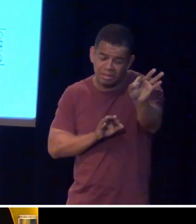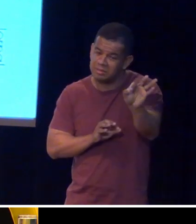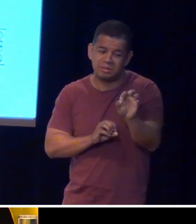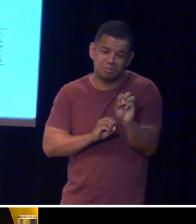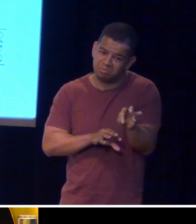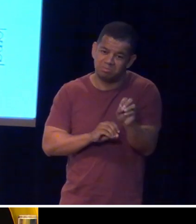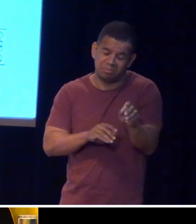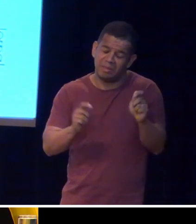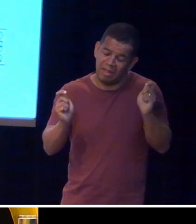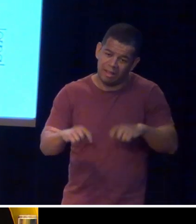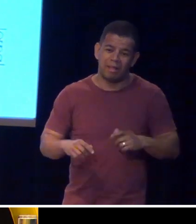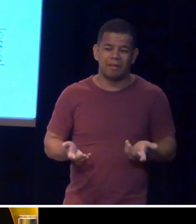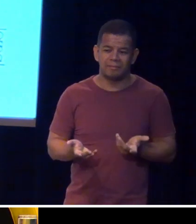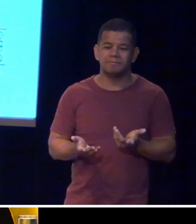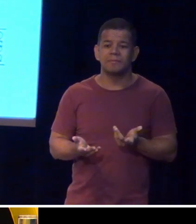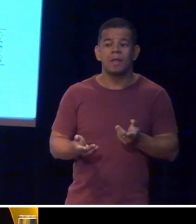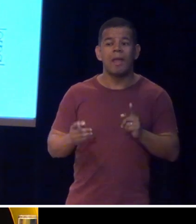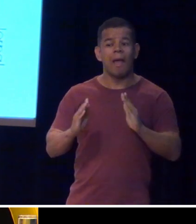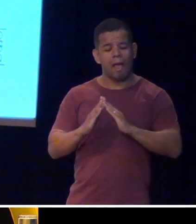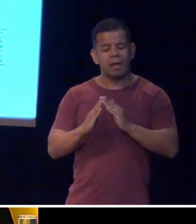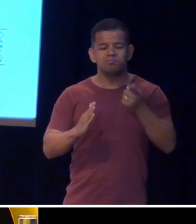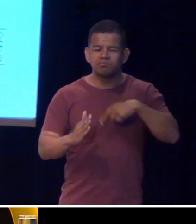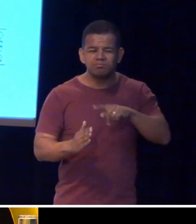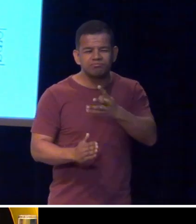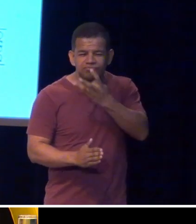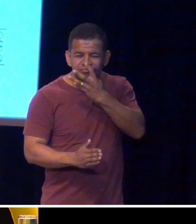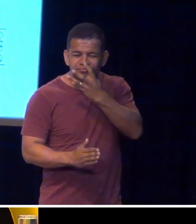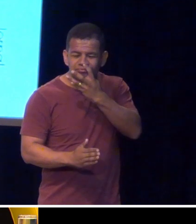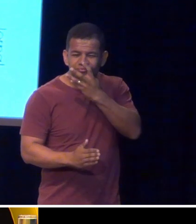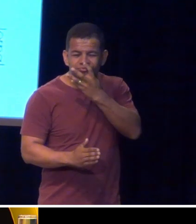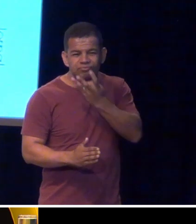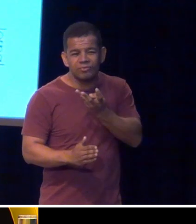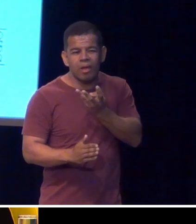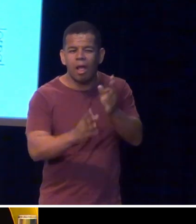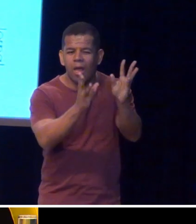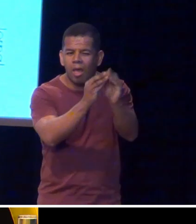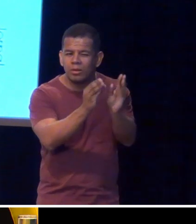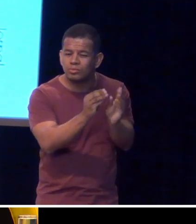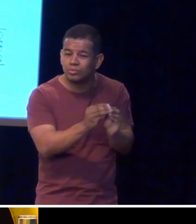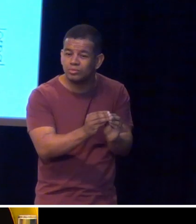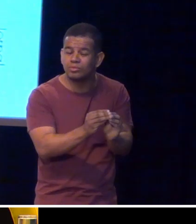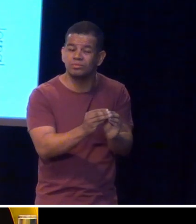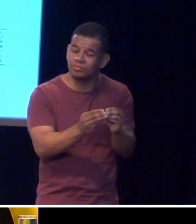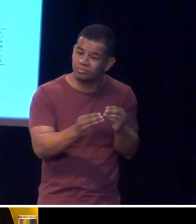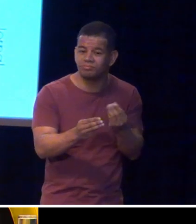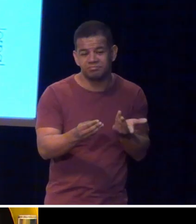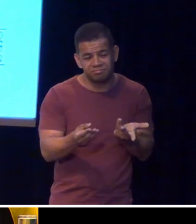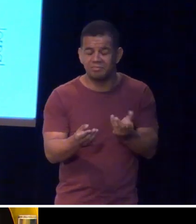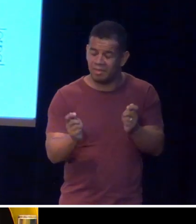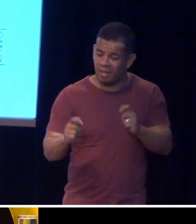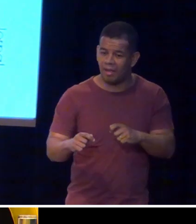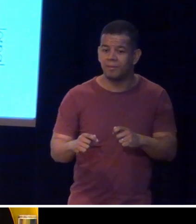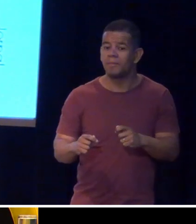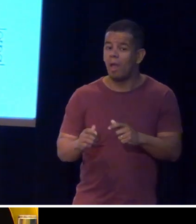né? Ele assistir em casa e fazer um resumo. E, como eu disse